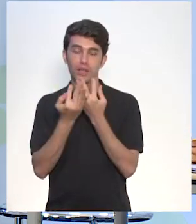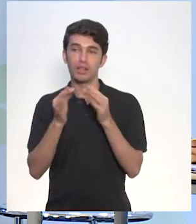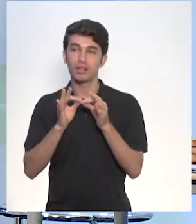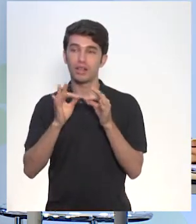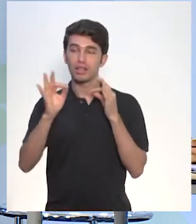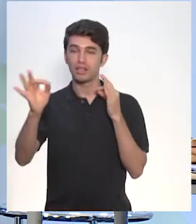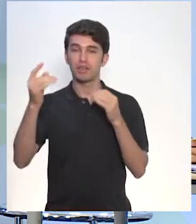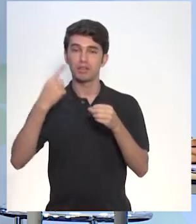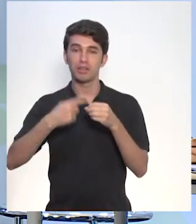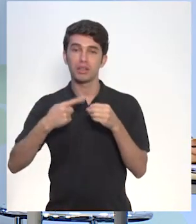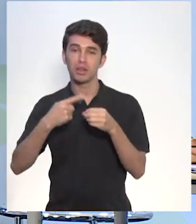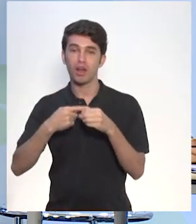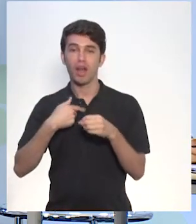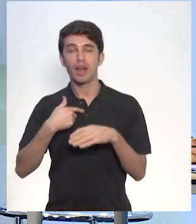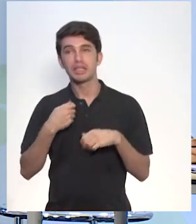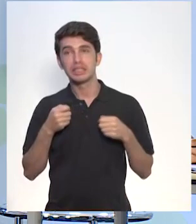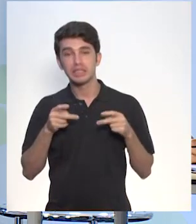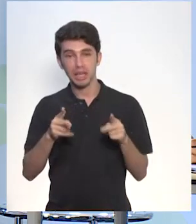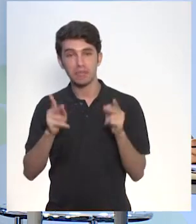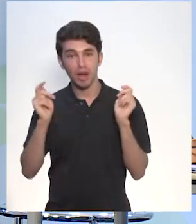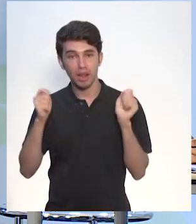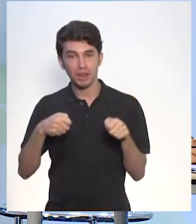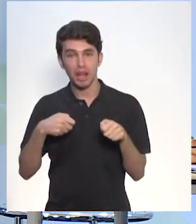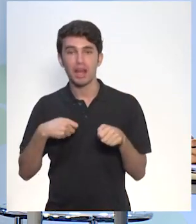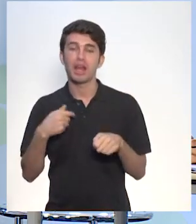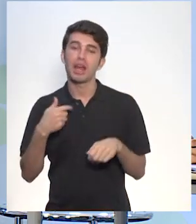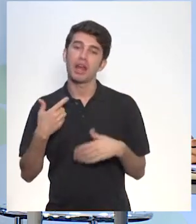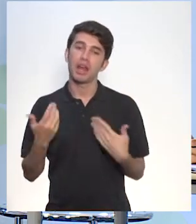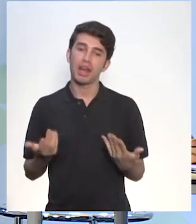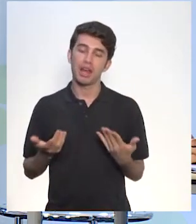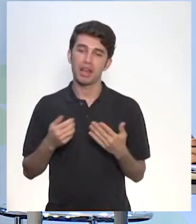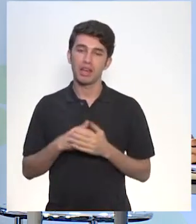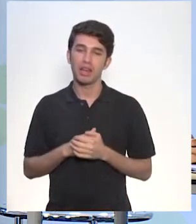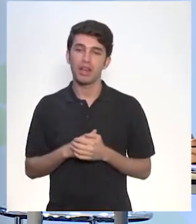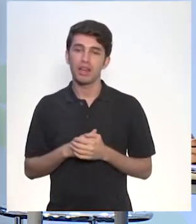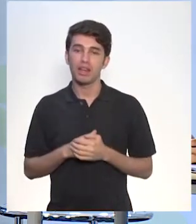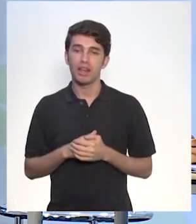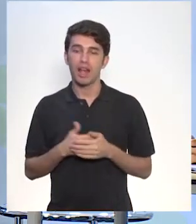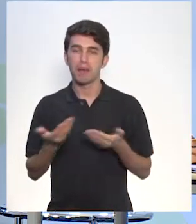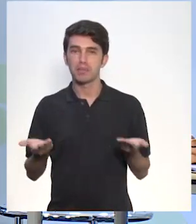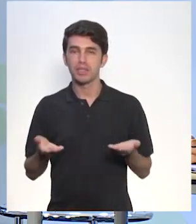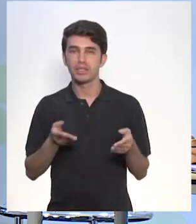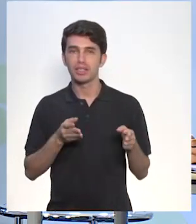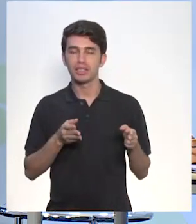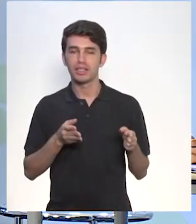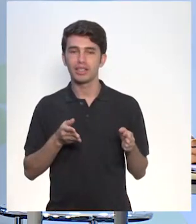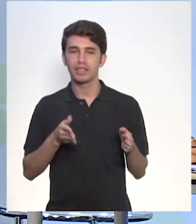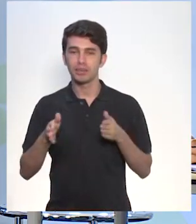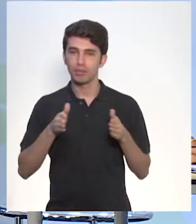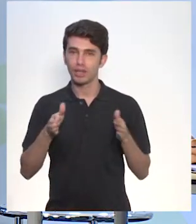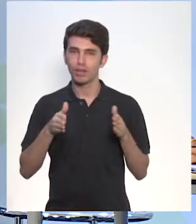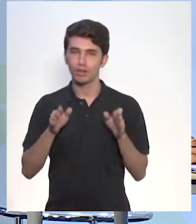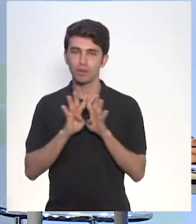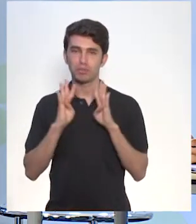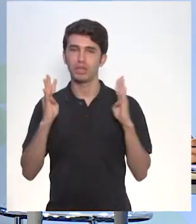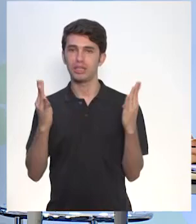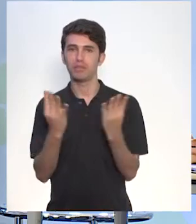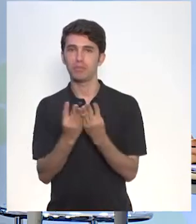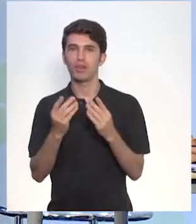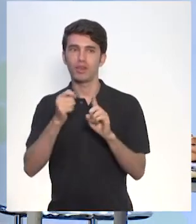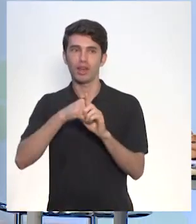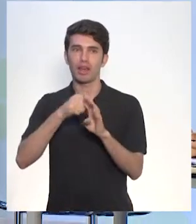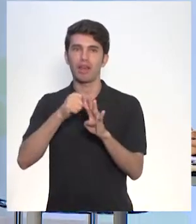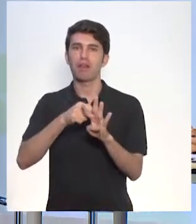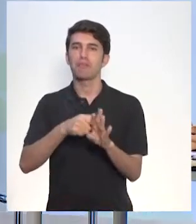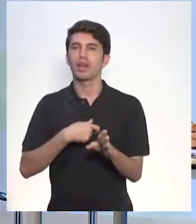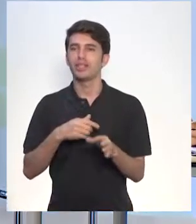posso visitá-los, né, apesar de que, com esse período de pandemia, eu fiquei meses sem visitar a minha família, é